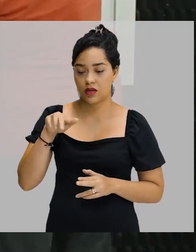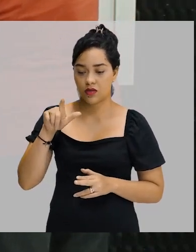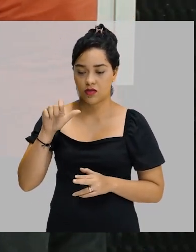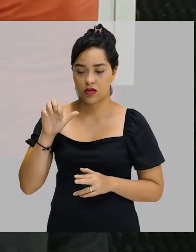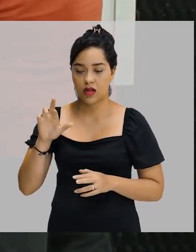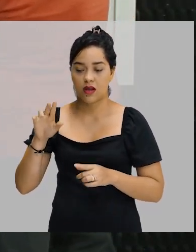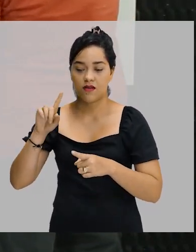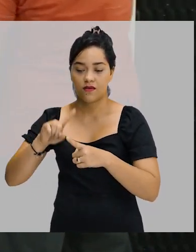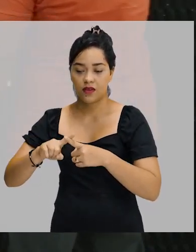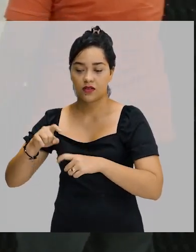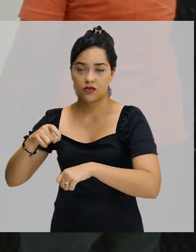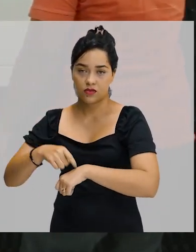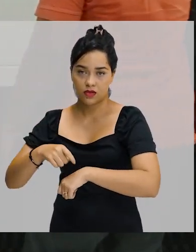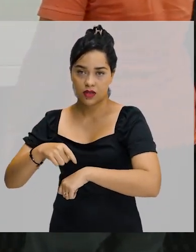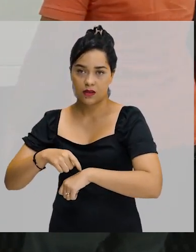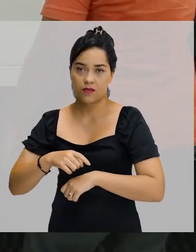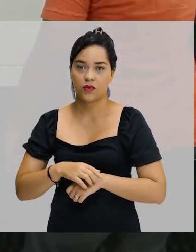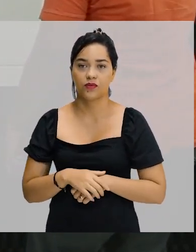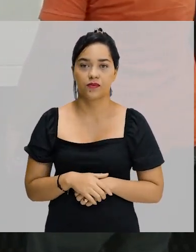tempo. Pronto.